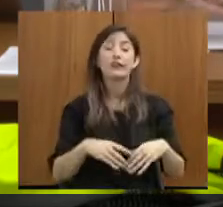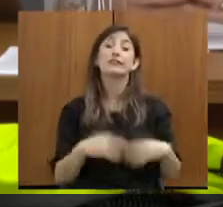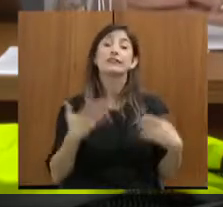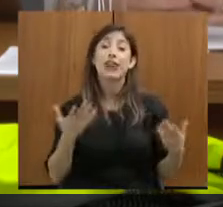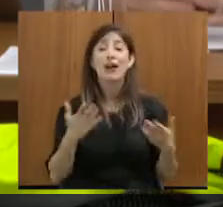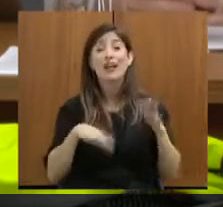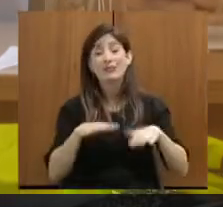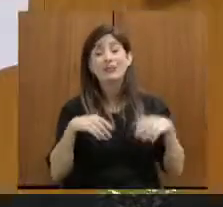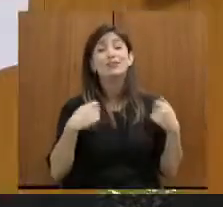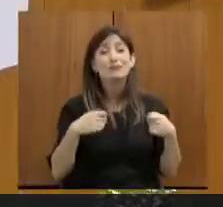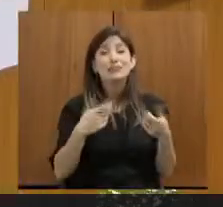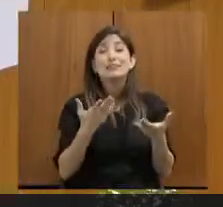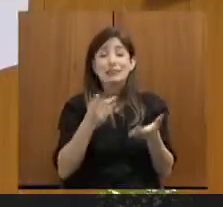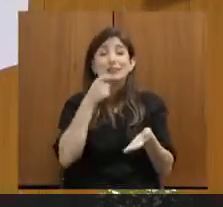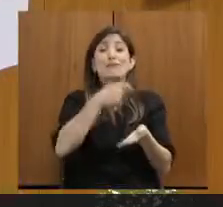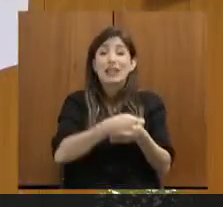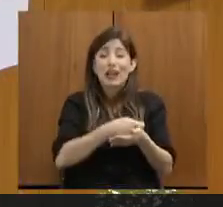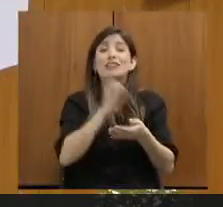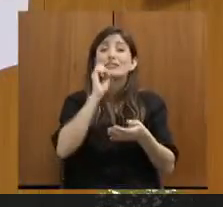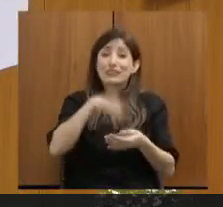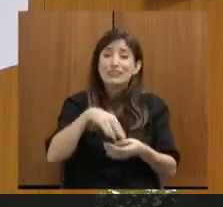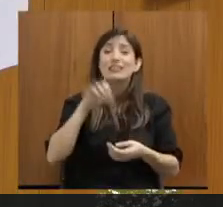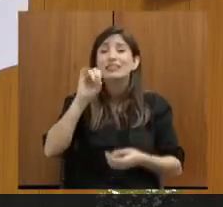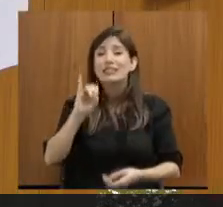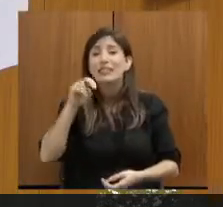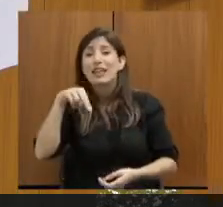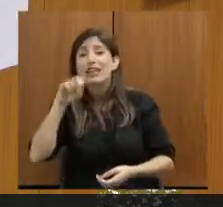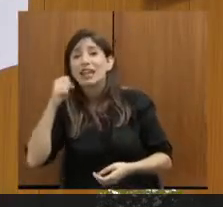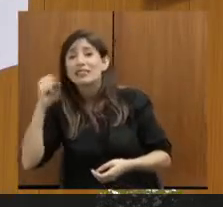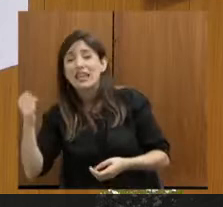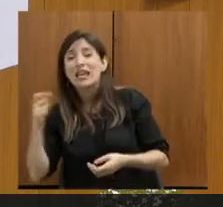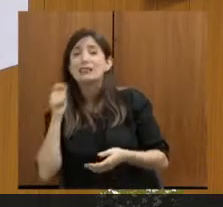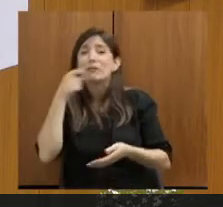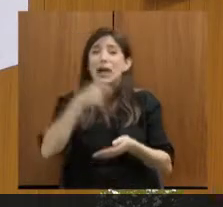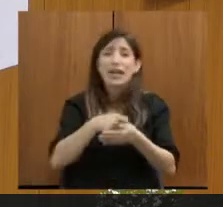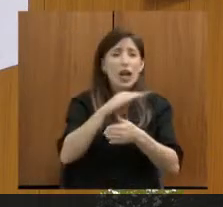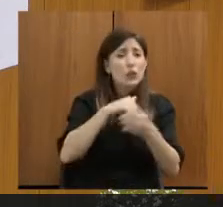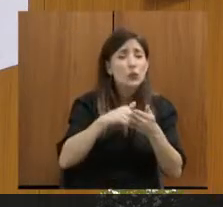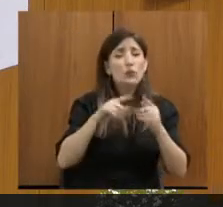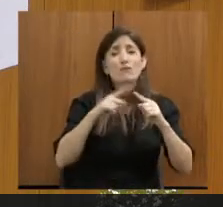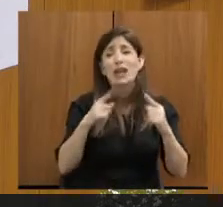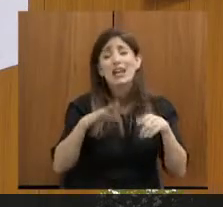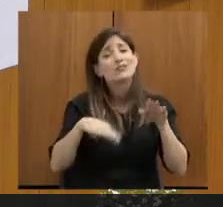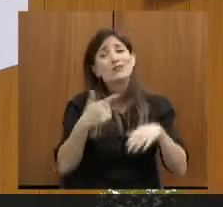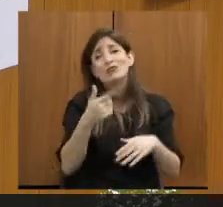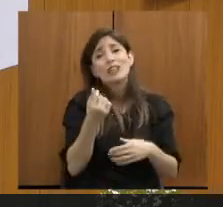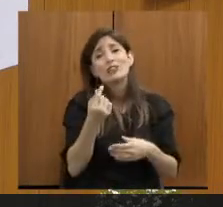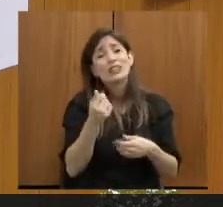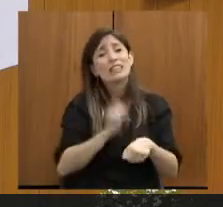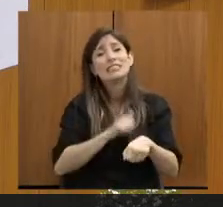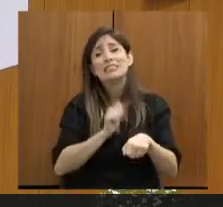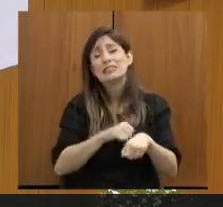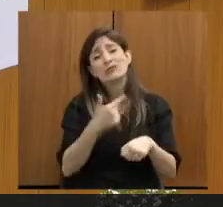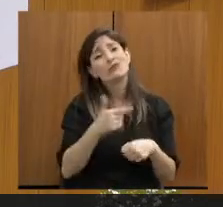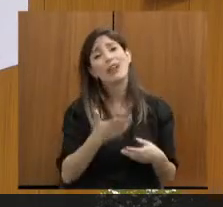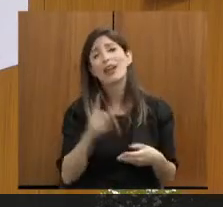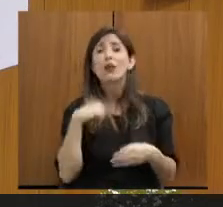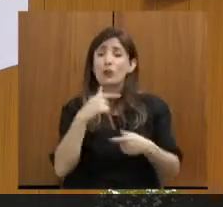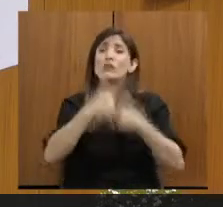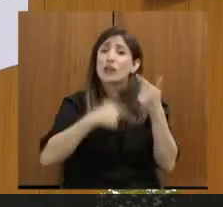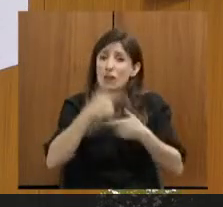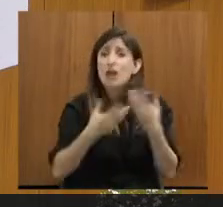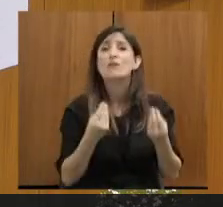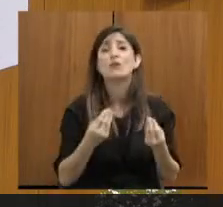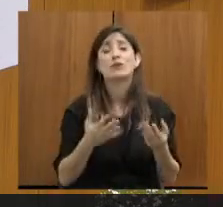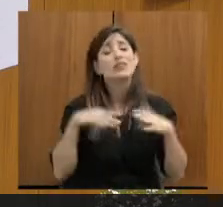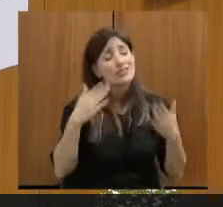o INSS Às vezes a gente não tem nem condições para tão tá mas a gente trabalha até muito mais do que a gente que paga então eu acho que